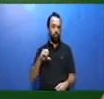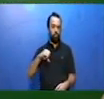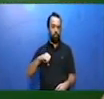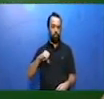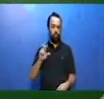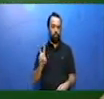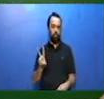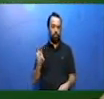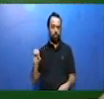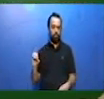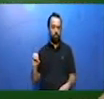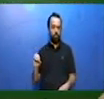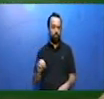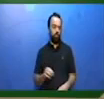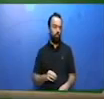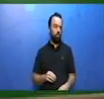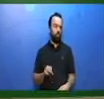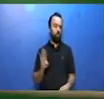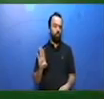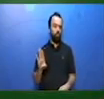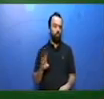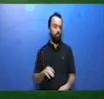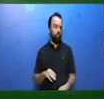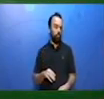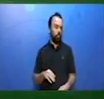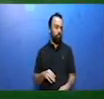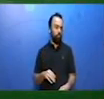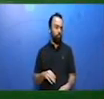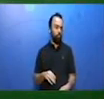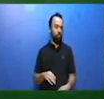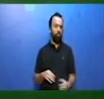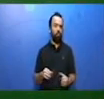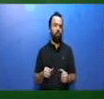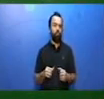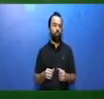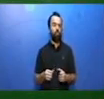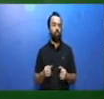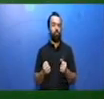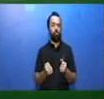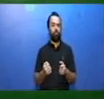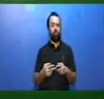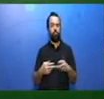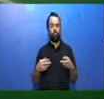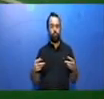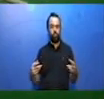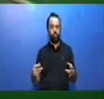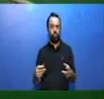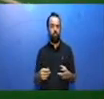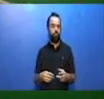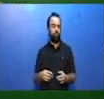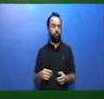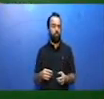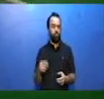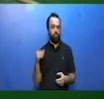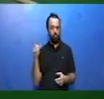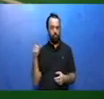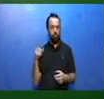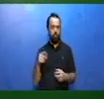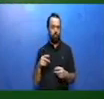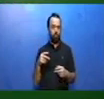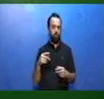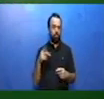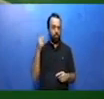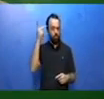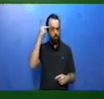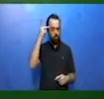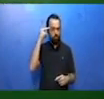1920. B. Quais os meios de transportes comuns em São Paulo por volta de 1920?